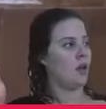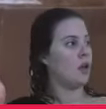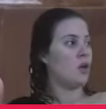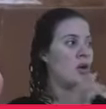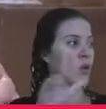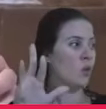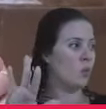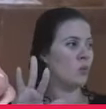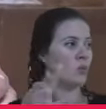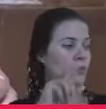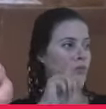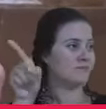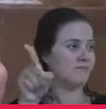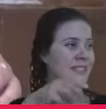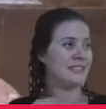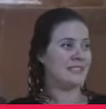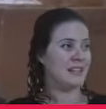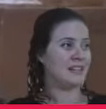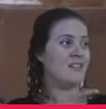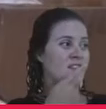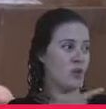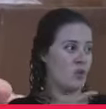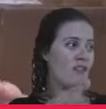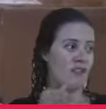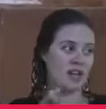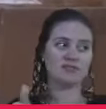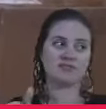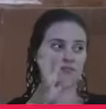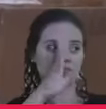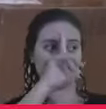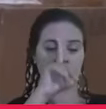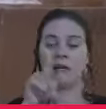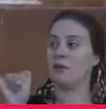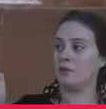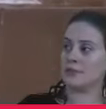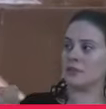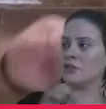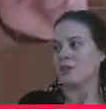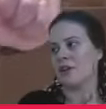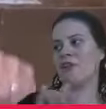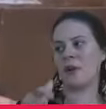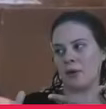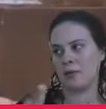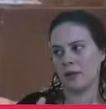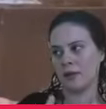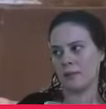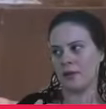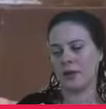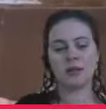e disse que vai entrar ou seja General vai dar problema ele fala com ele